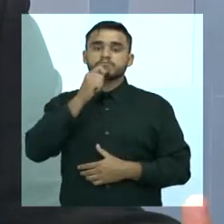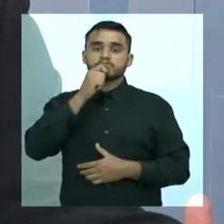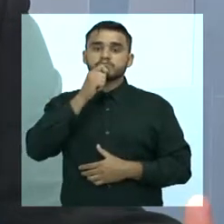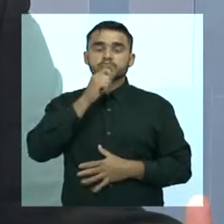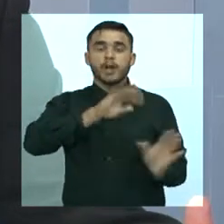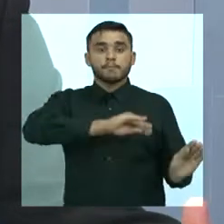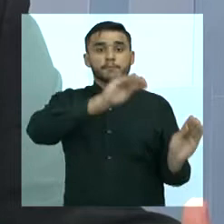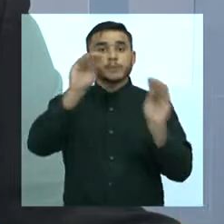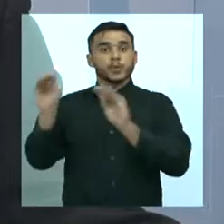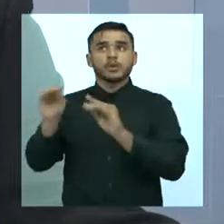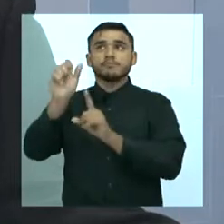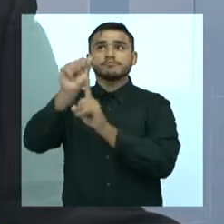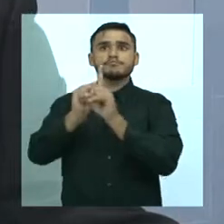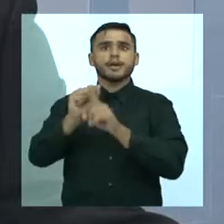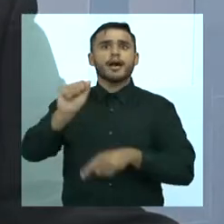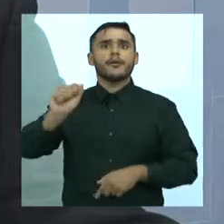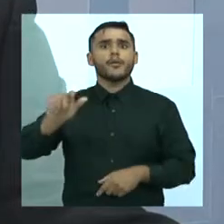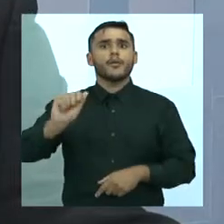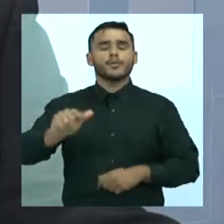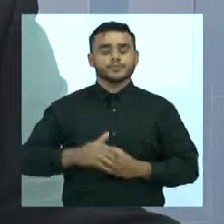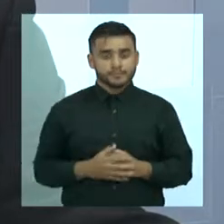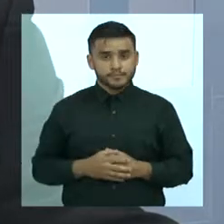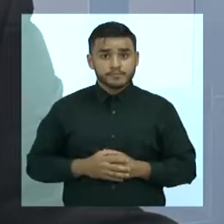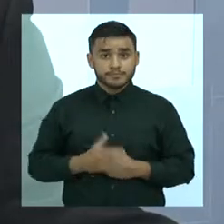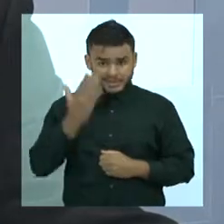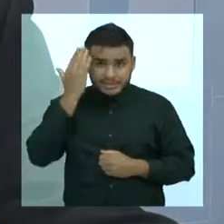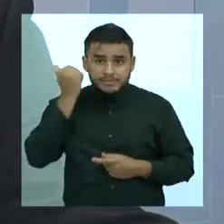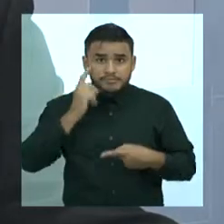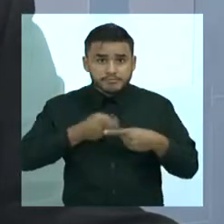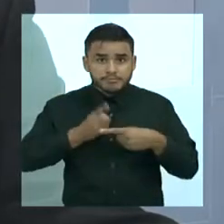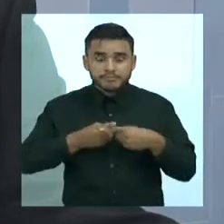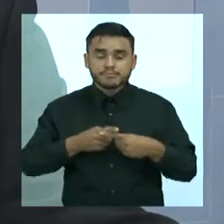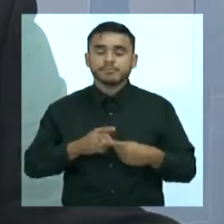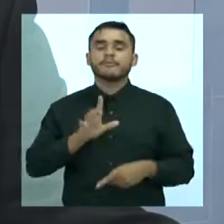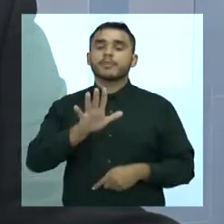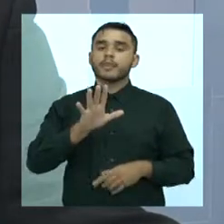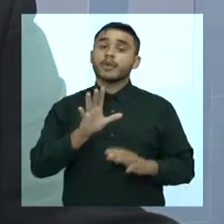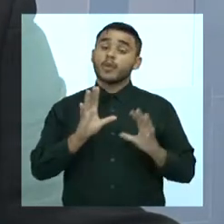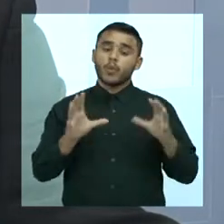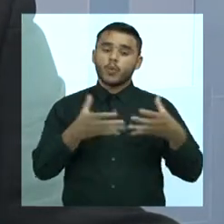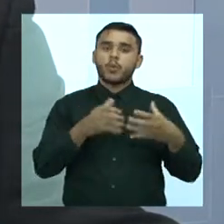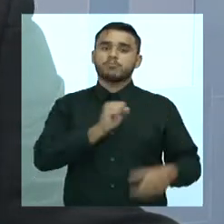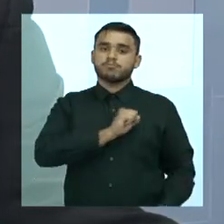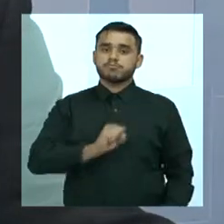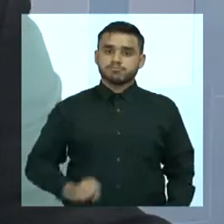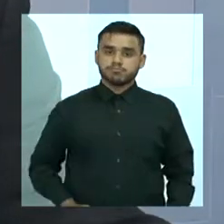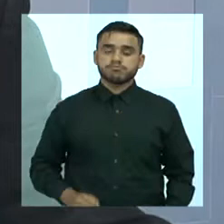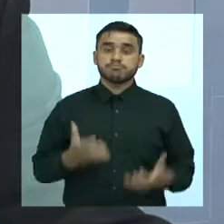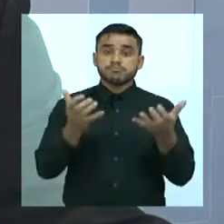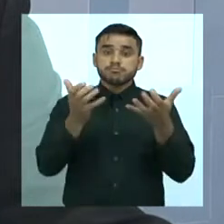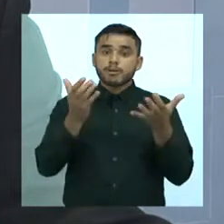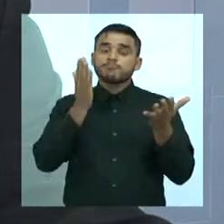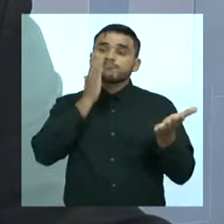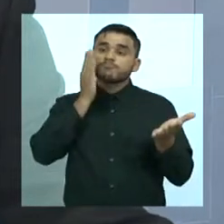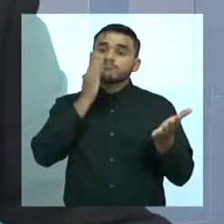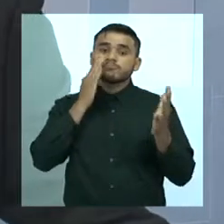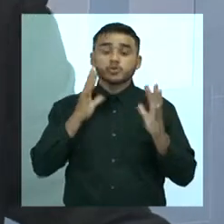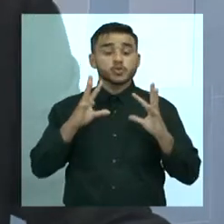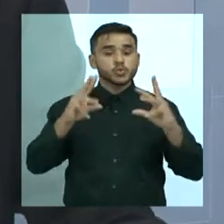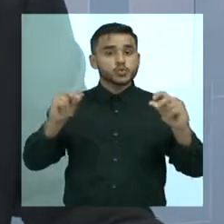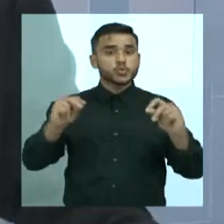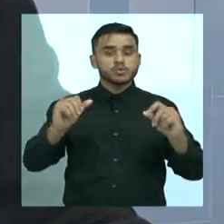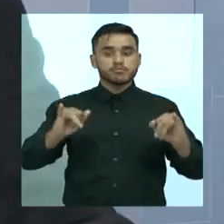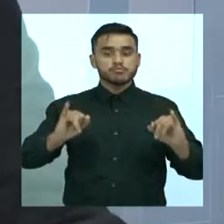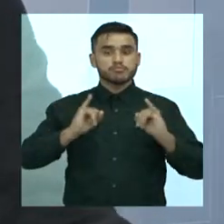tentativa dos senadores de tentar reincluir os municípios e os estados, né? Quer dizer,